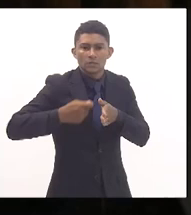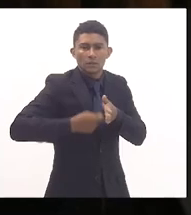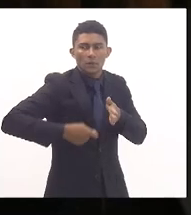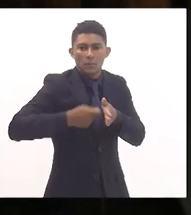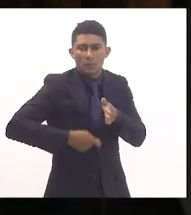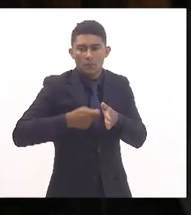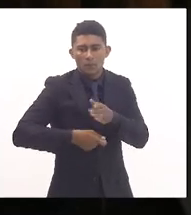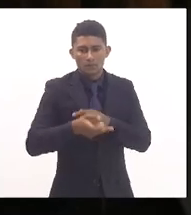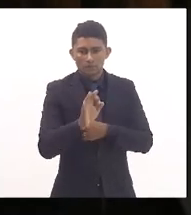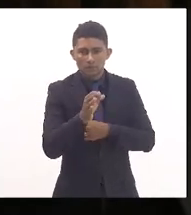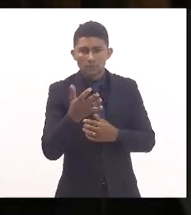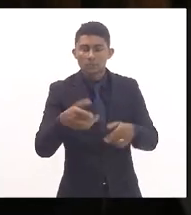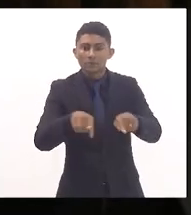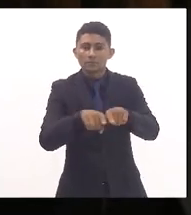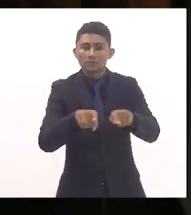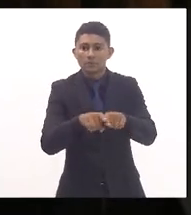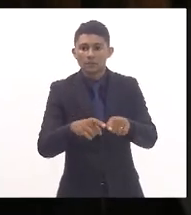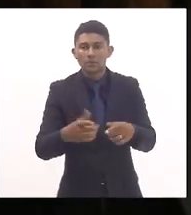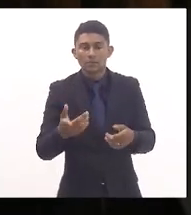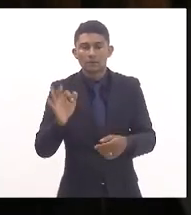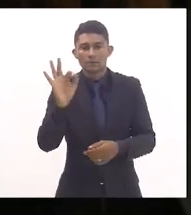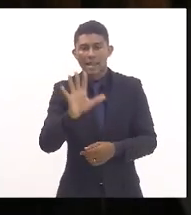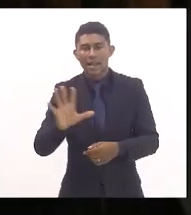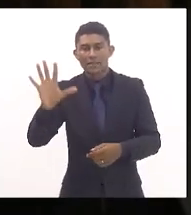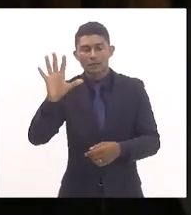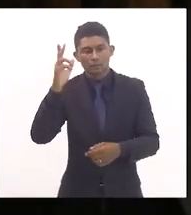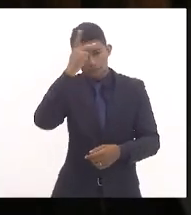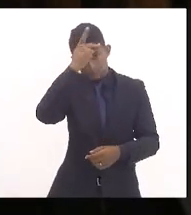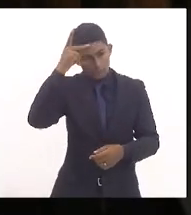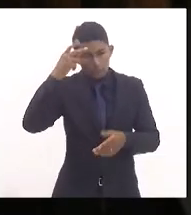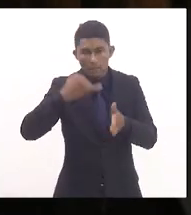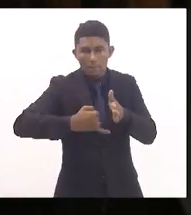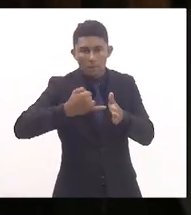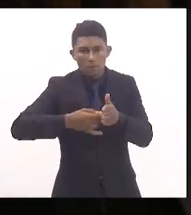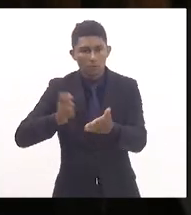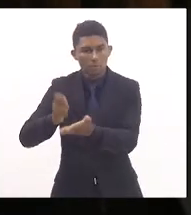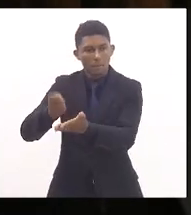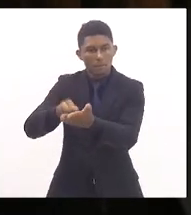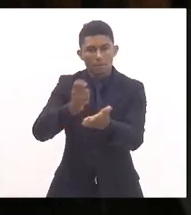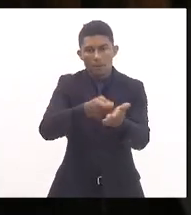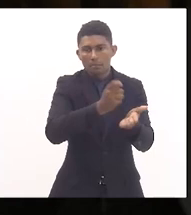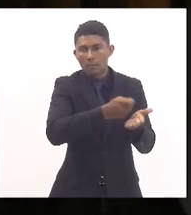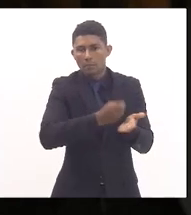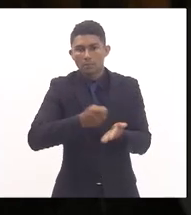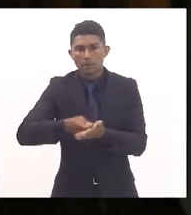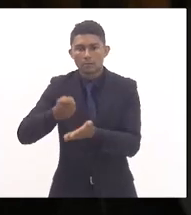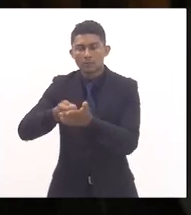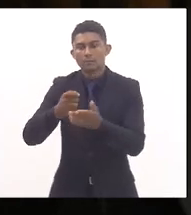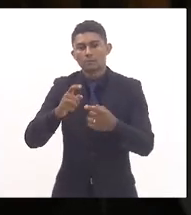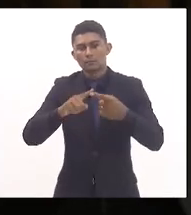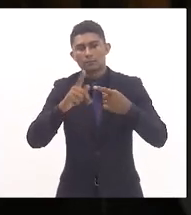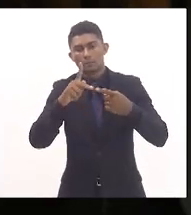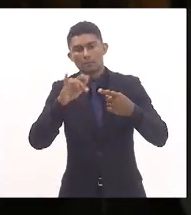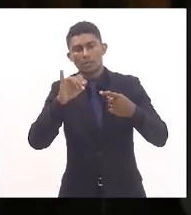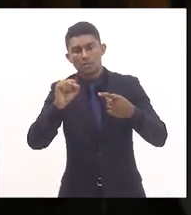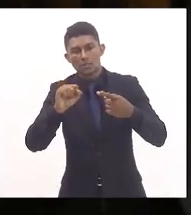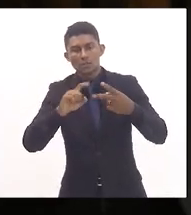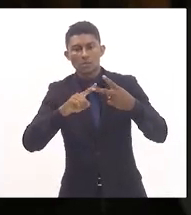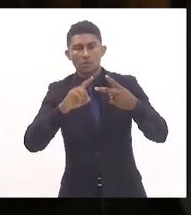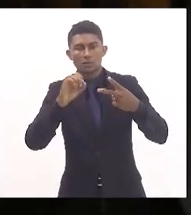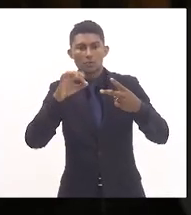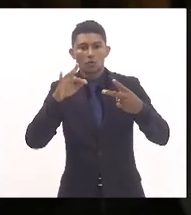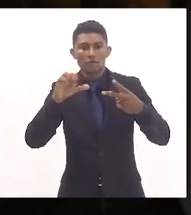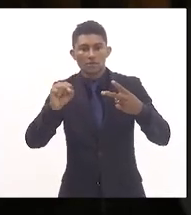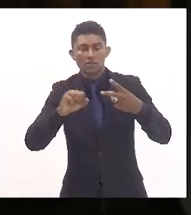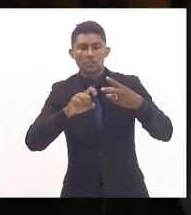e contribuição Federal Como é o PIS cofins como é a